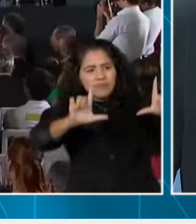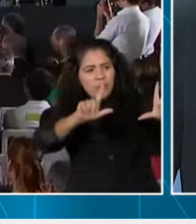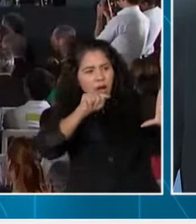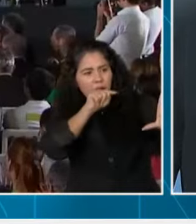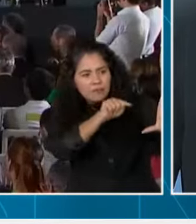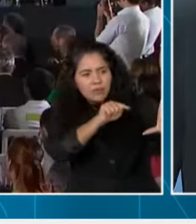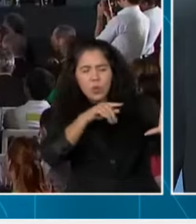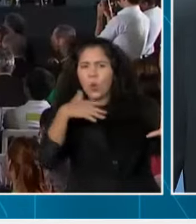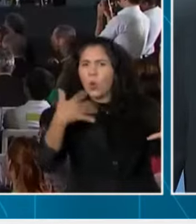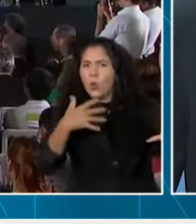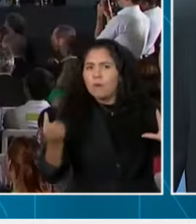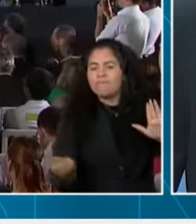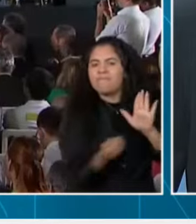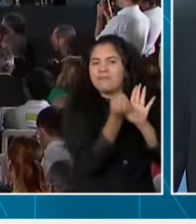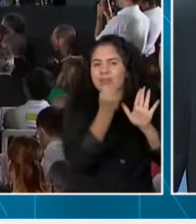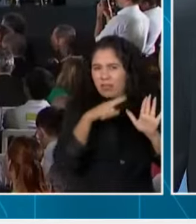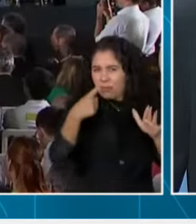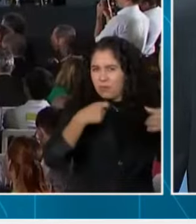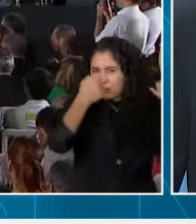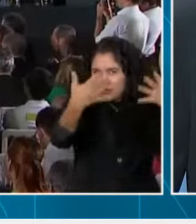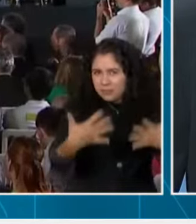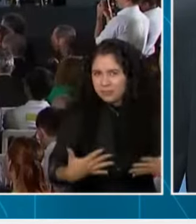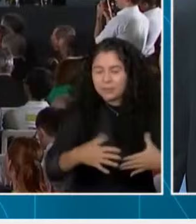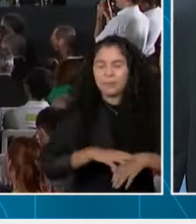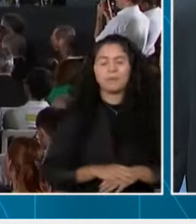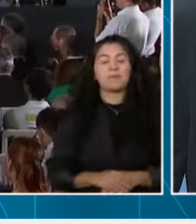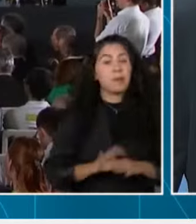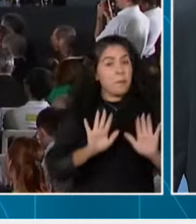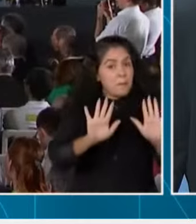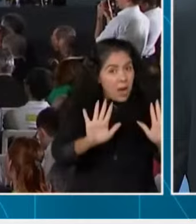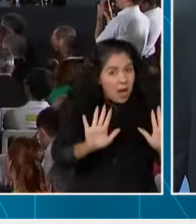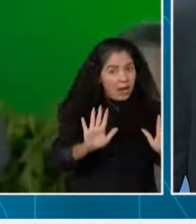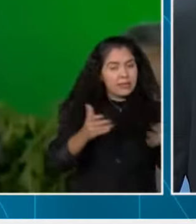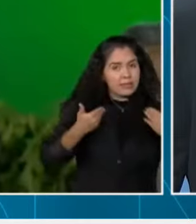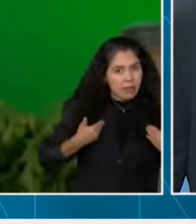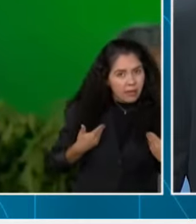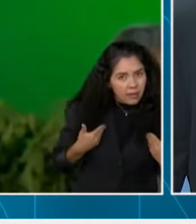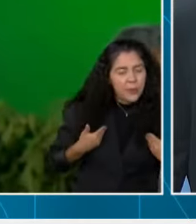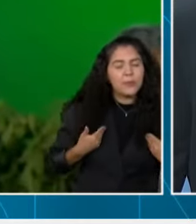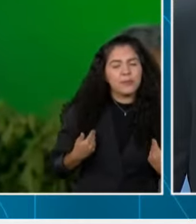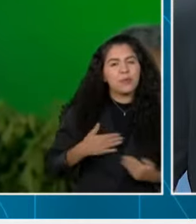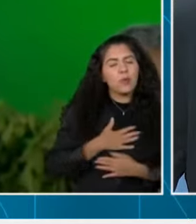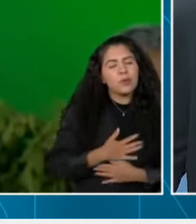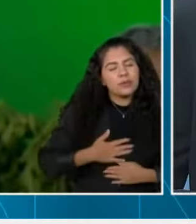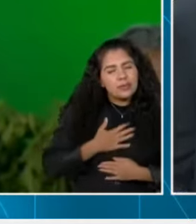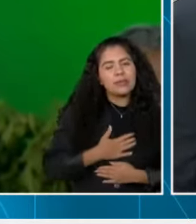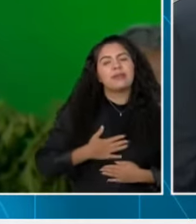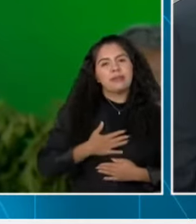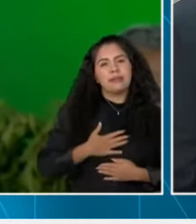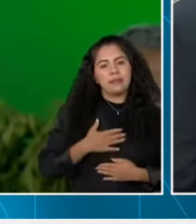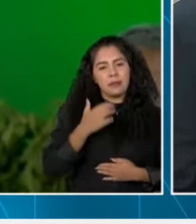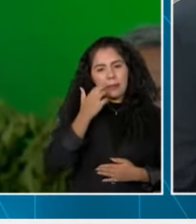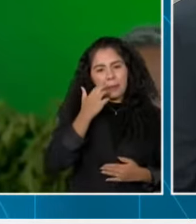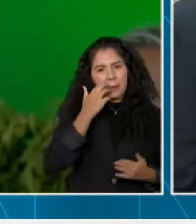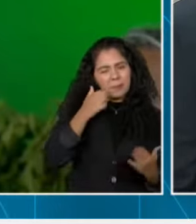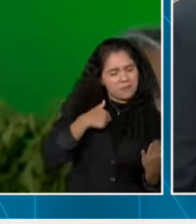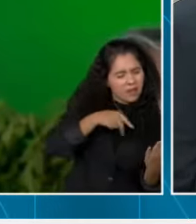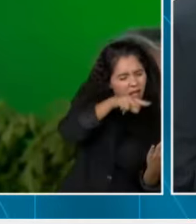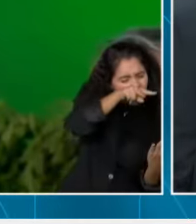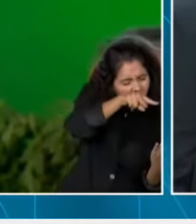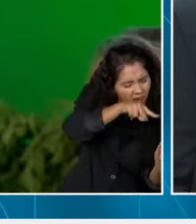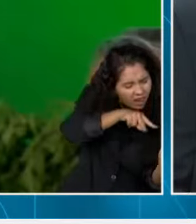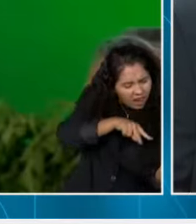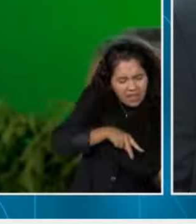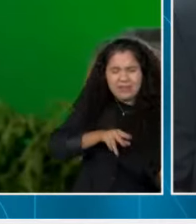Então vamos dar continuidade aqui então às informações em relação a essas negociações. Interlocutores do ex-presidente Jair